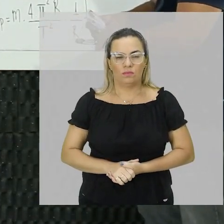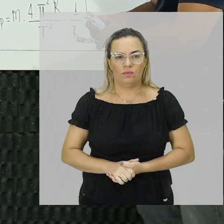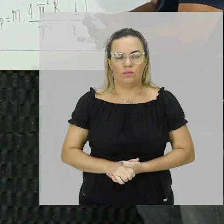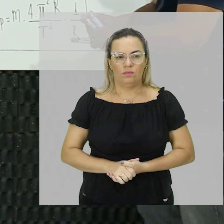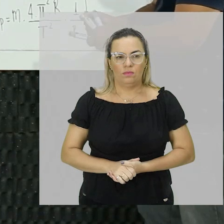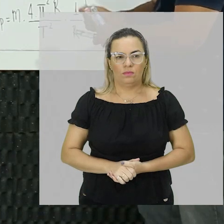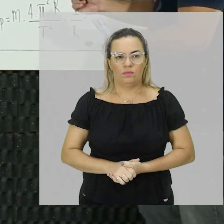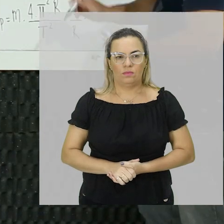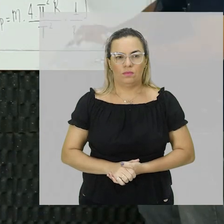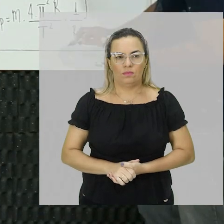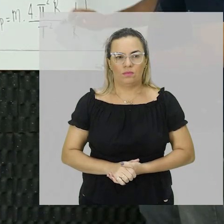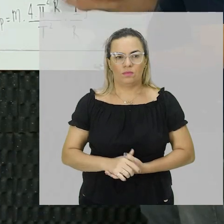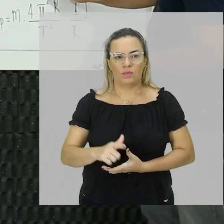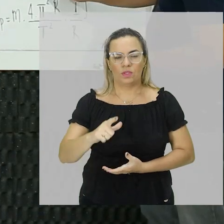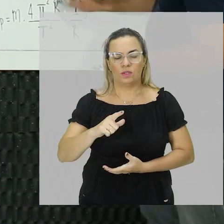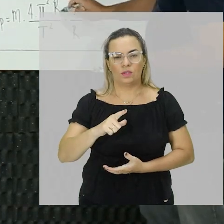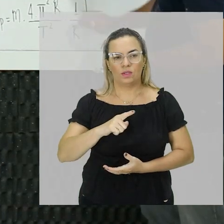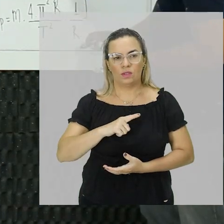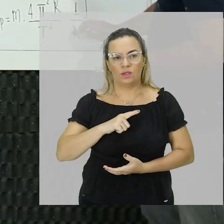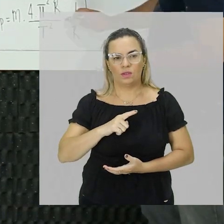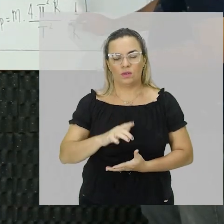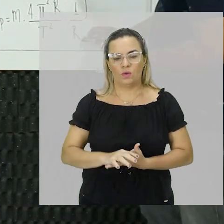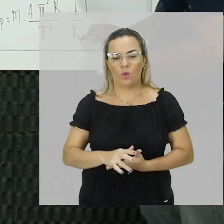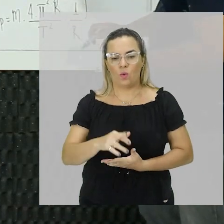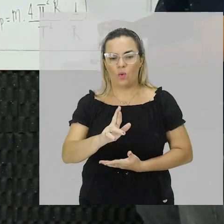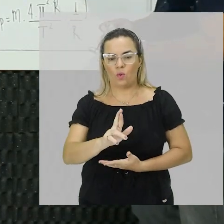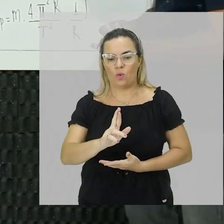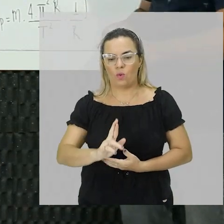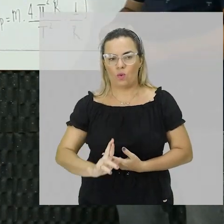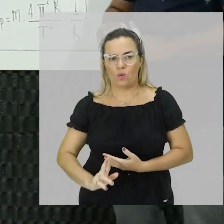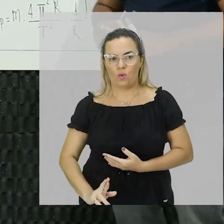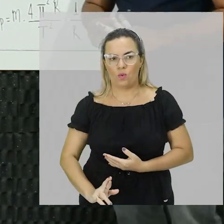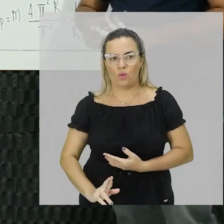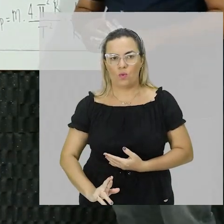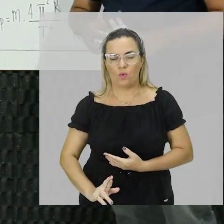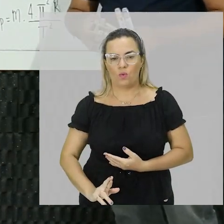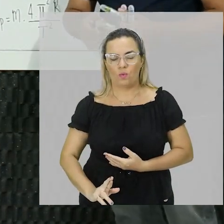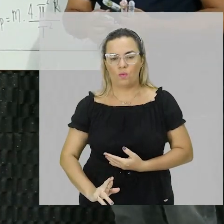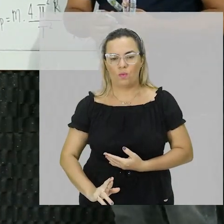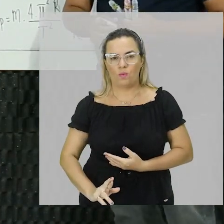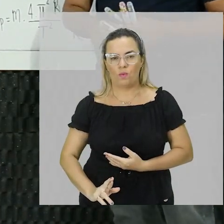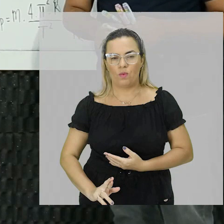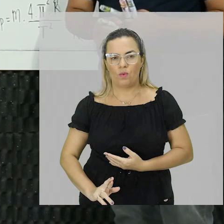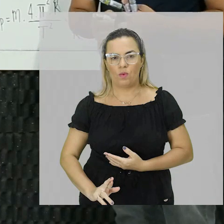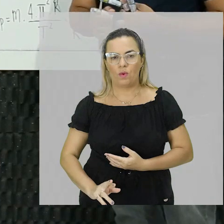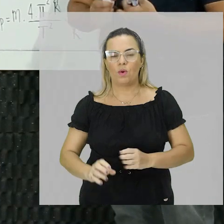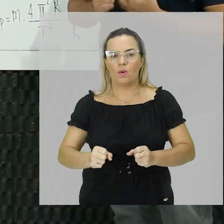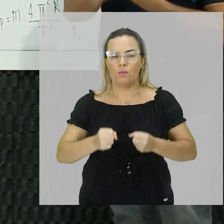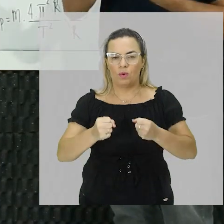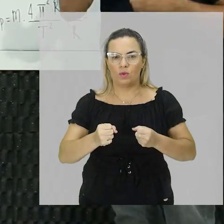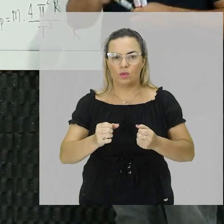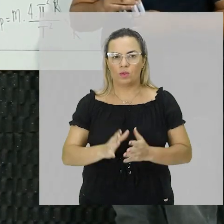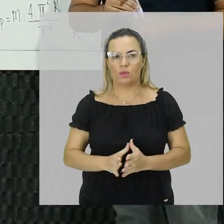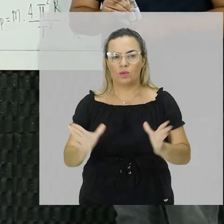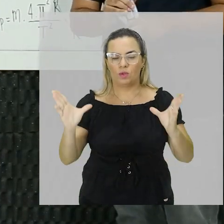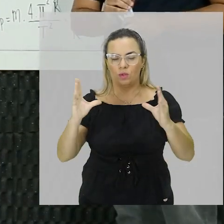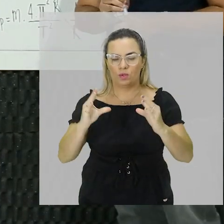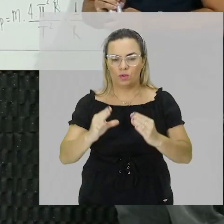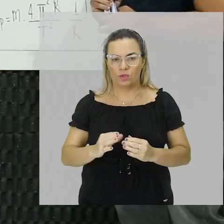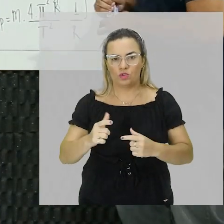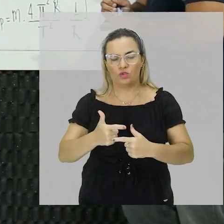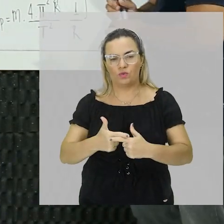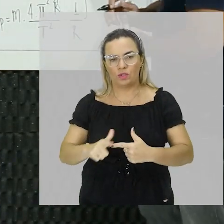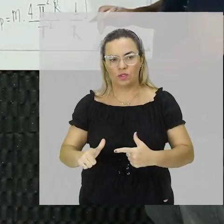Eu tenho um R em cima e eu tenho um R embaixo. Ok? Posso diminuir, posso fazer essa